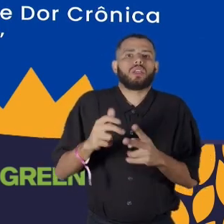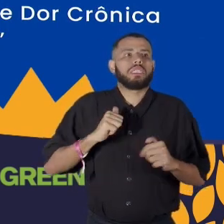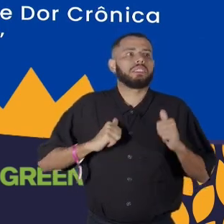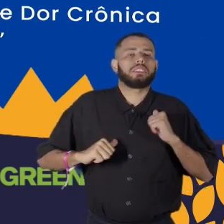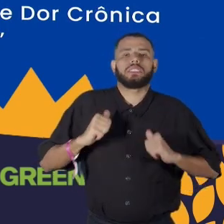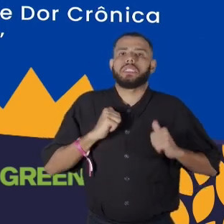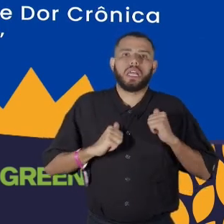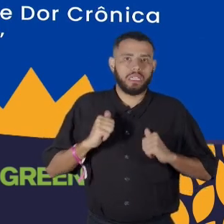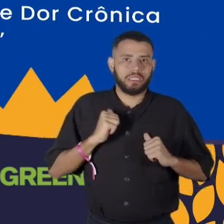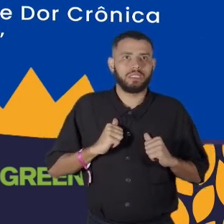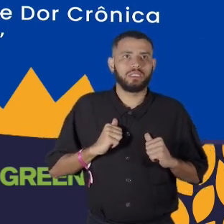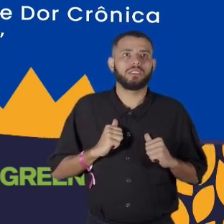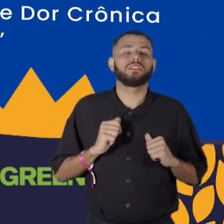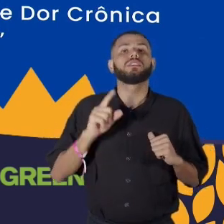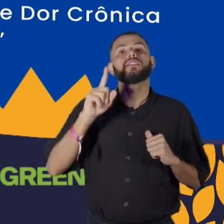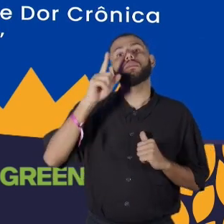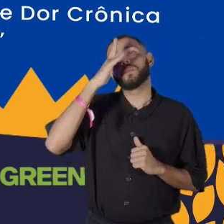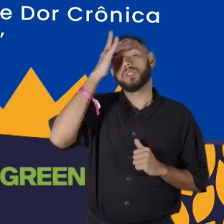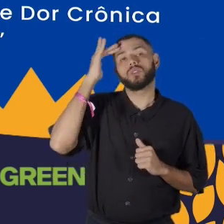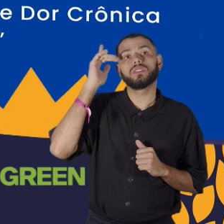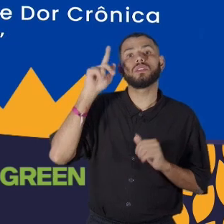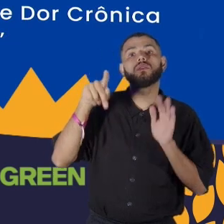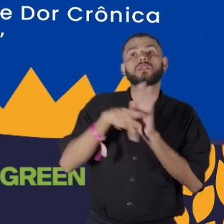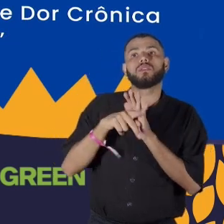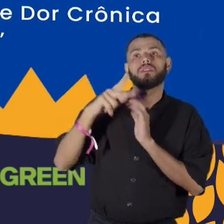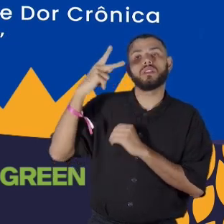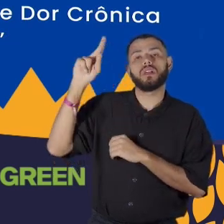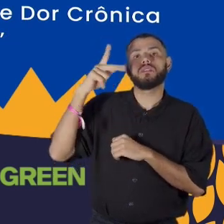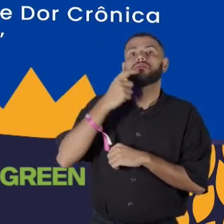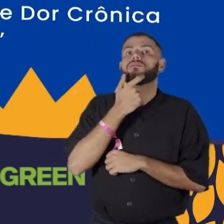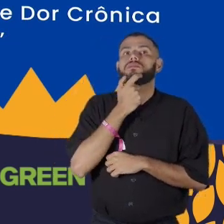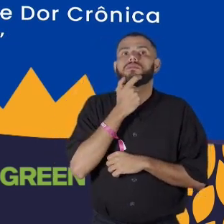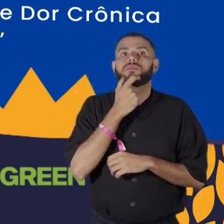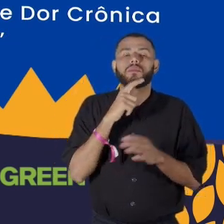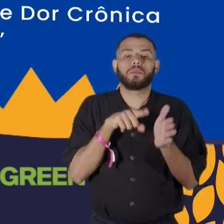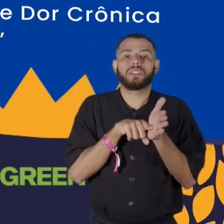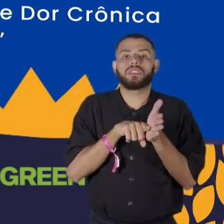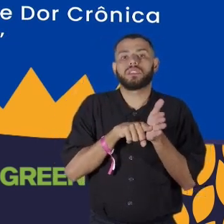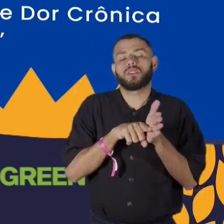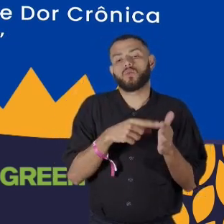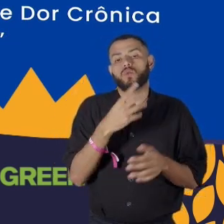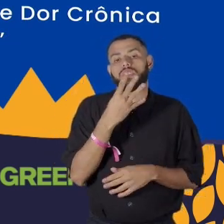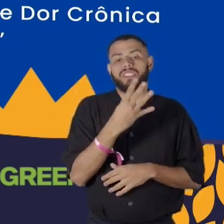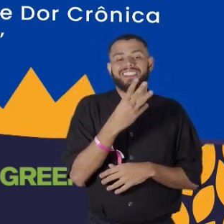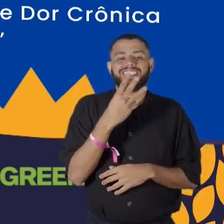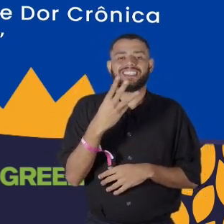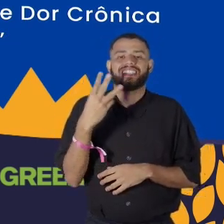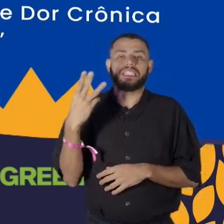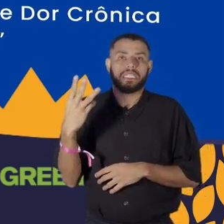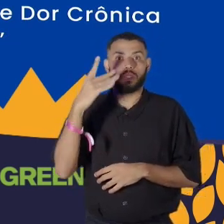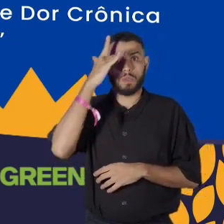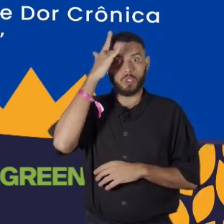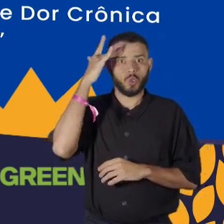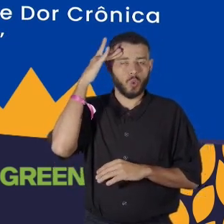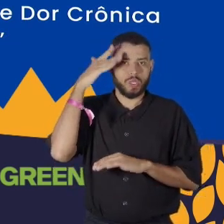são elegíveis lá do Reino Unido. É uma pesquisa com 433 participantes.